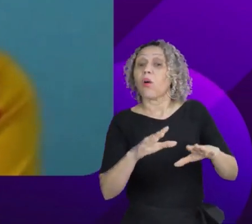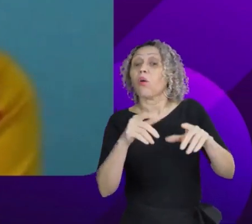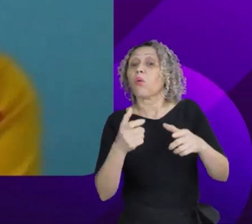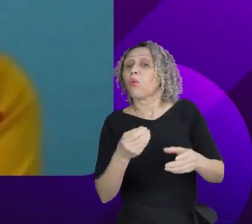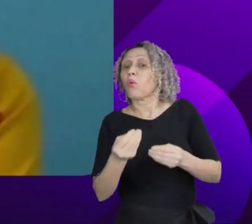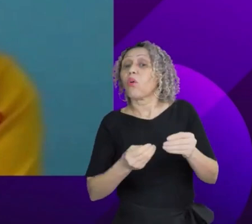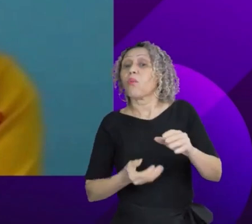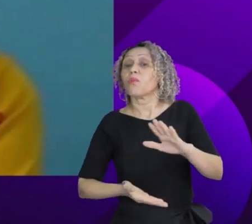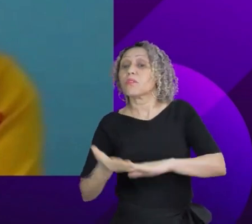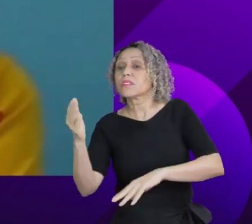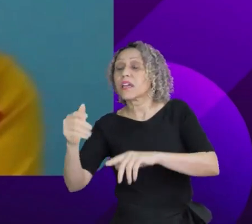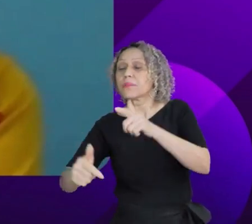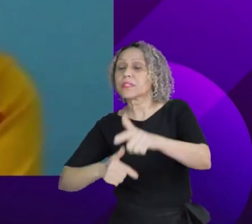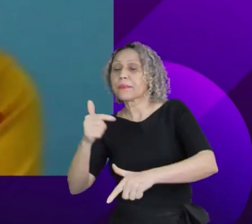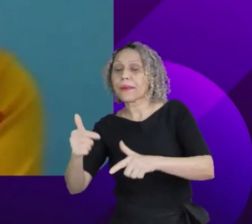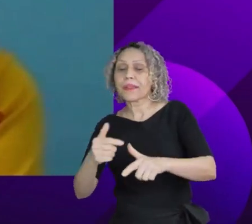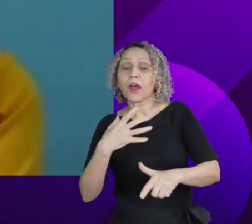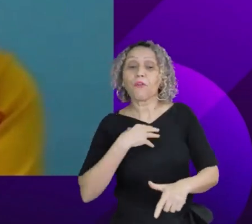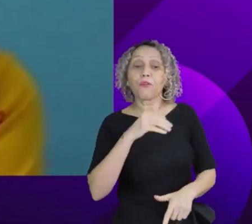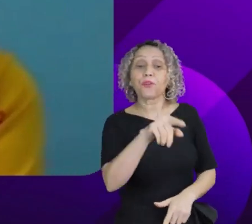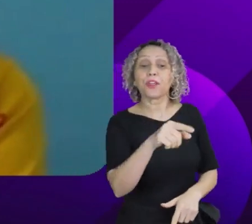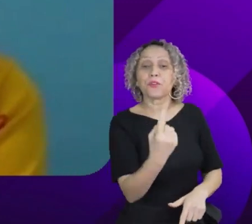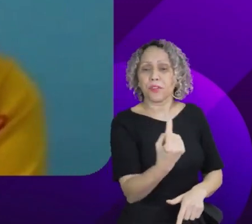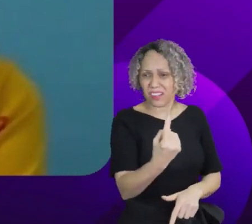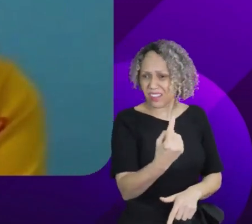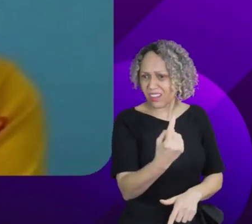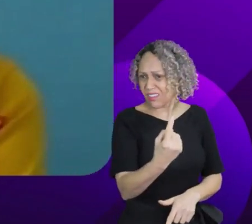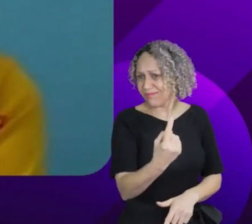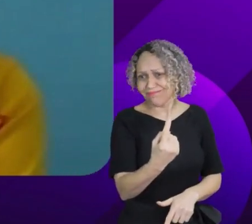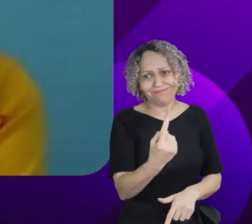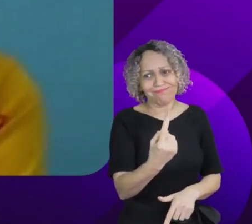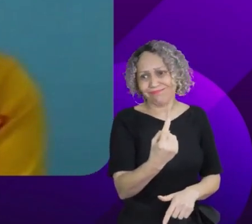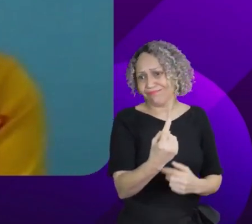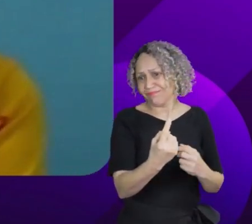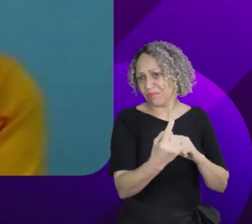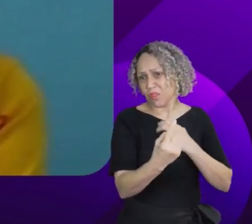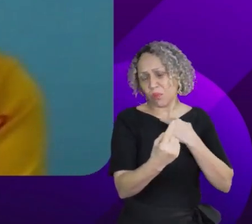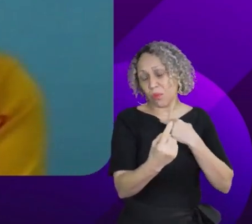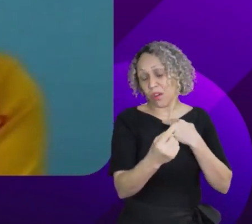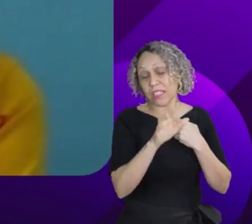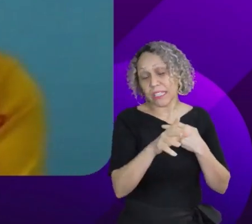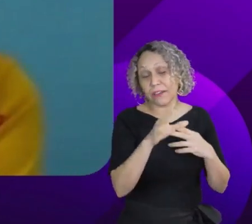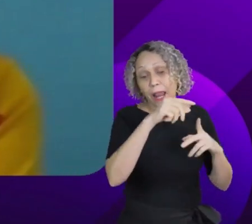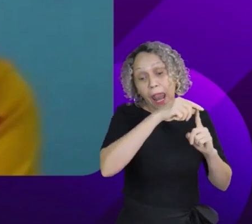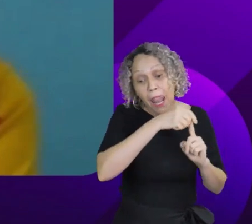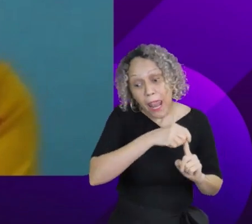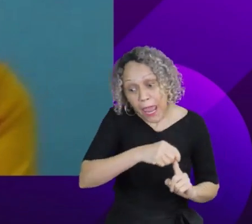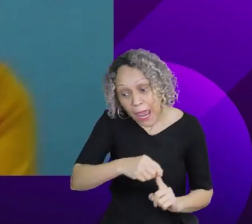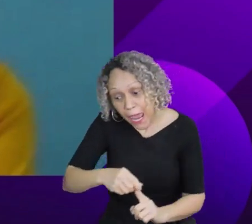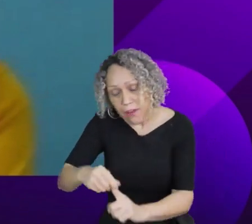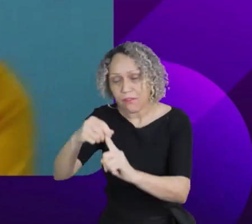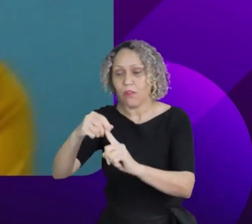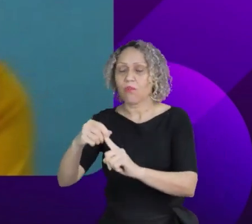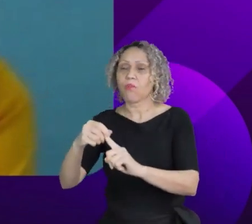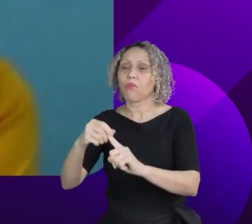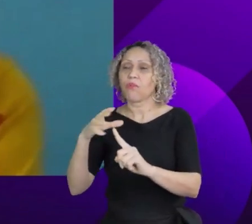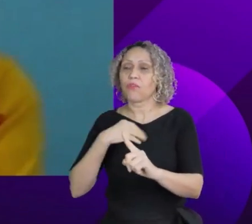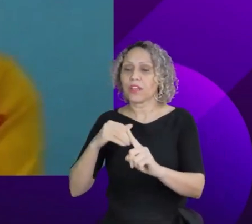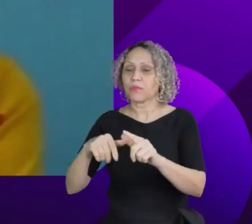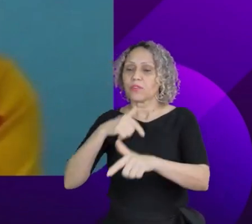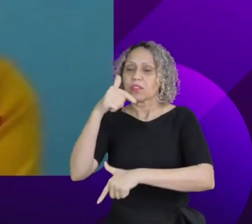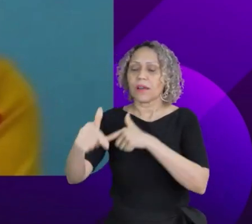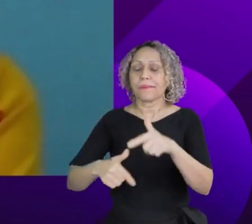pensar em trazer proposta para que a gente possa atender a essa demanda, não só com a questão da moradia